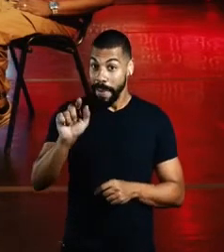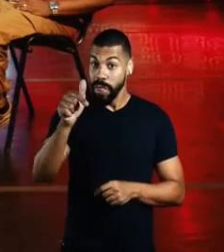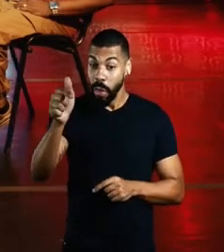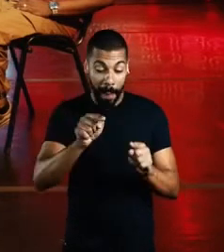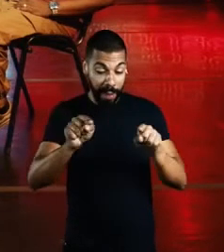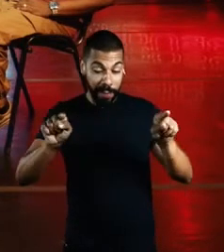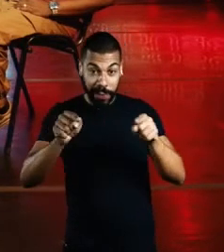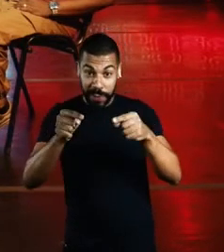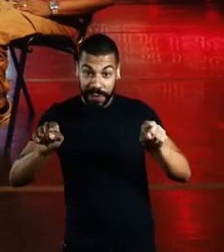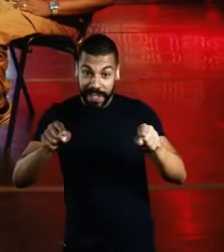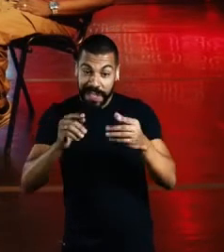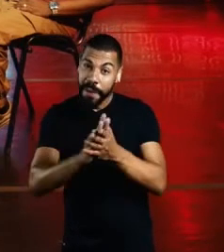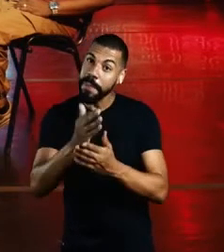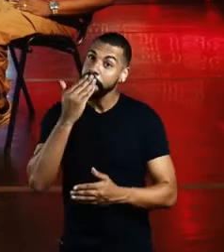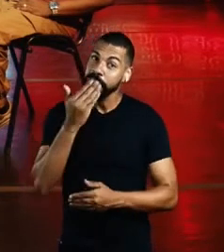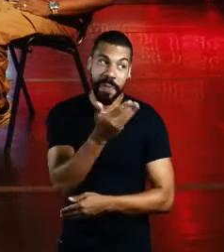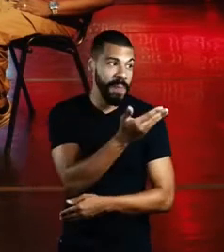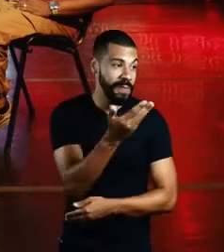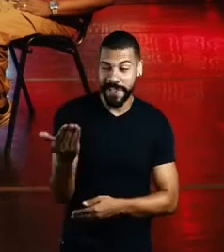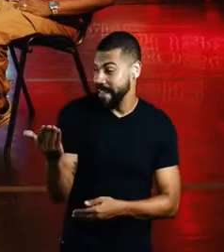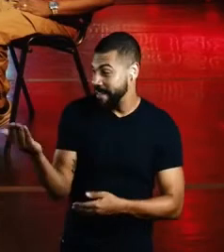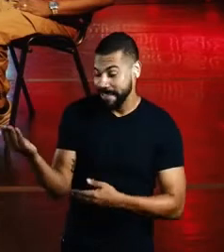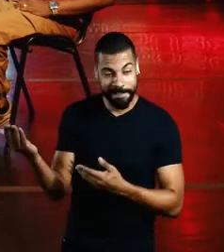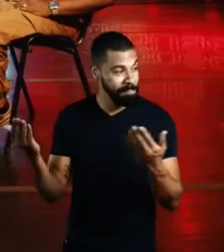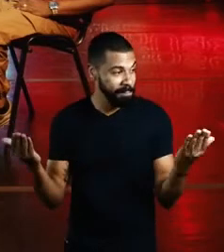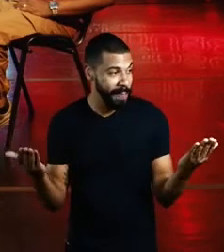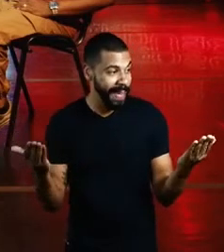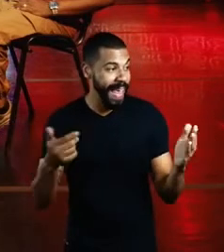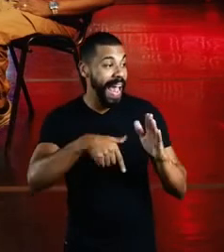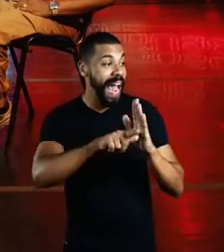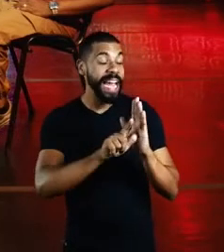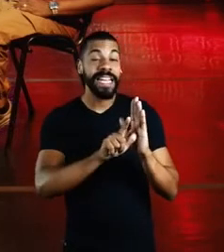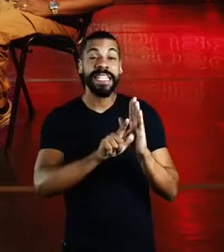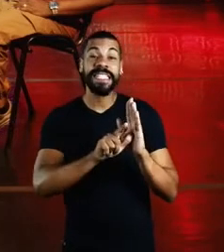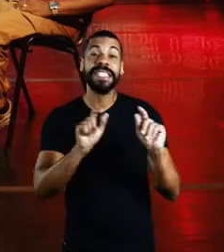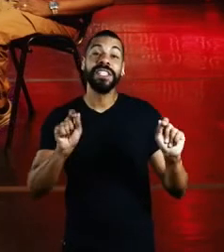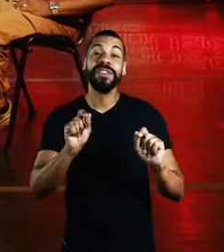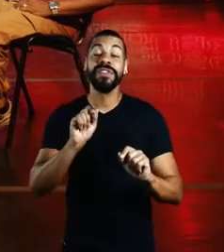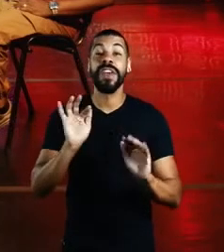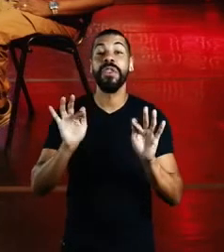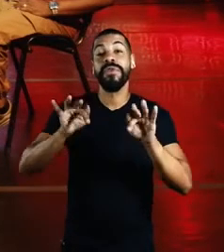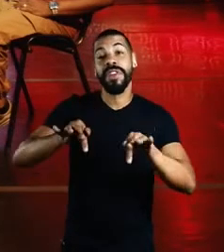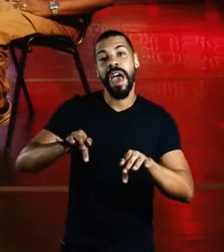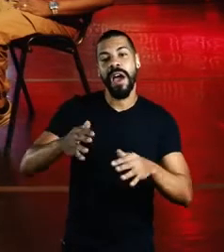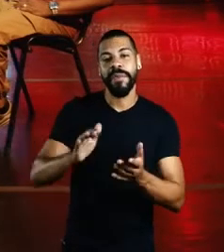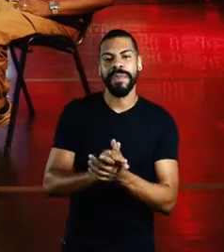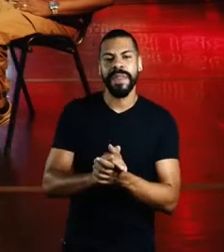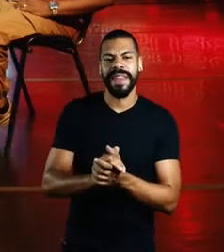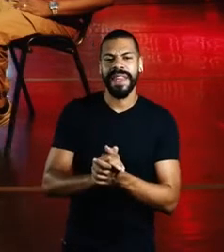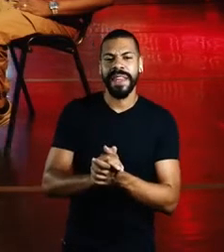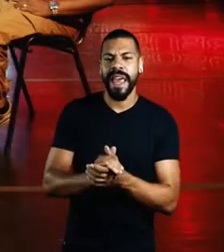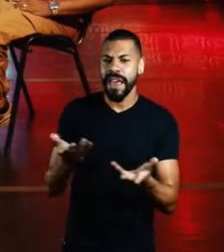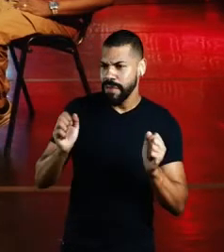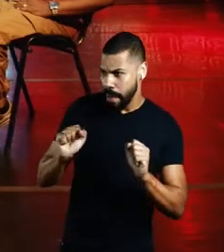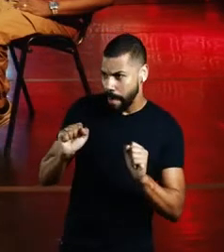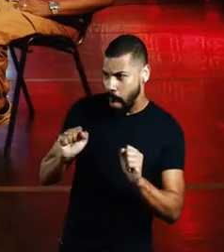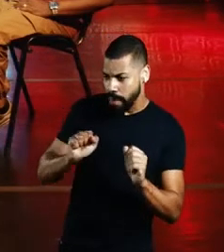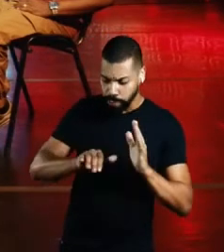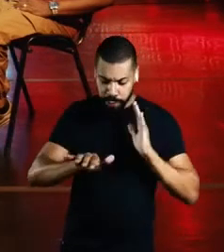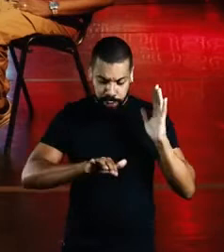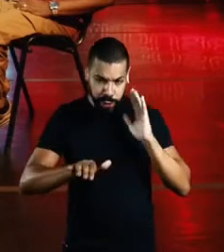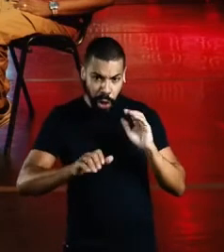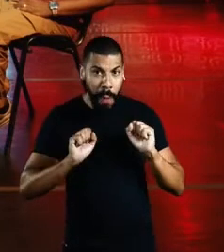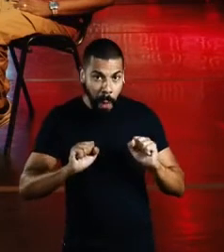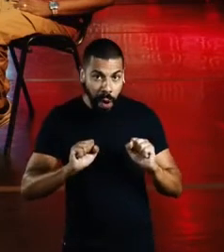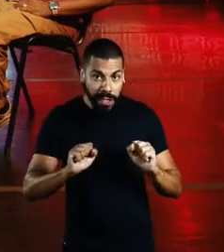e pedir para vocês, e antes das conclusões finais, que vocês dessem uma rabiscada? Uma rabiscada ali, pessoal. Faz parte.